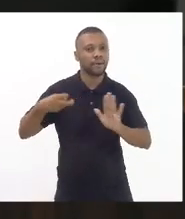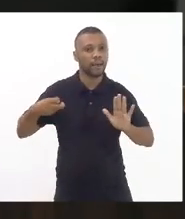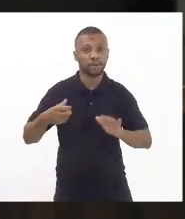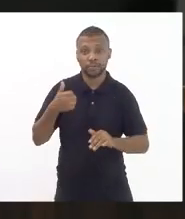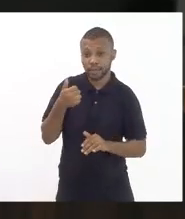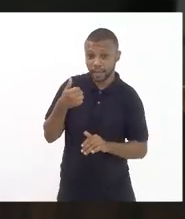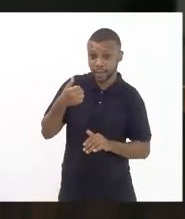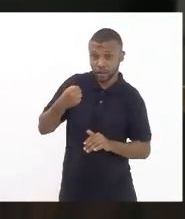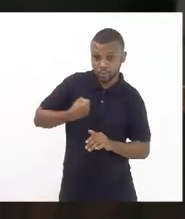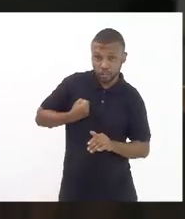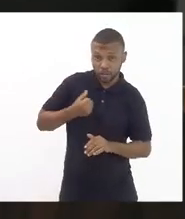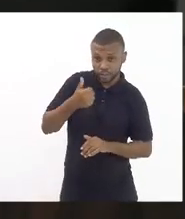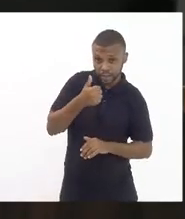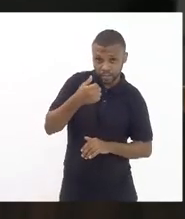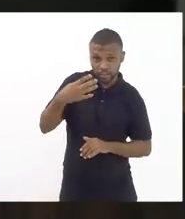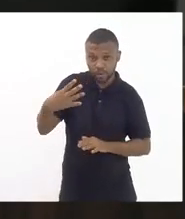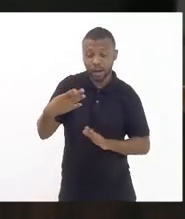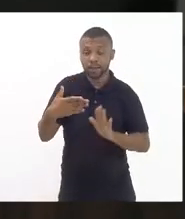14º da pauta.